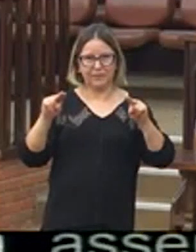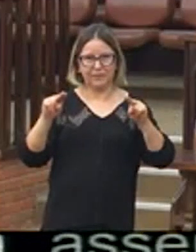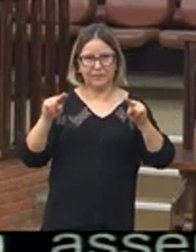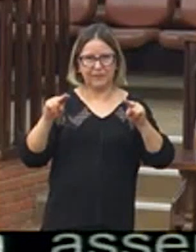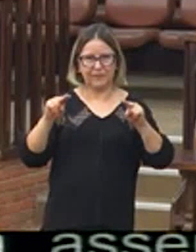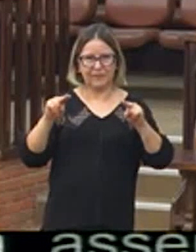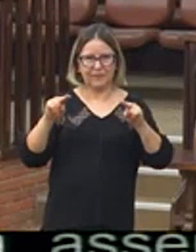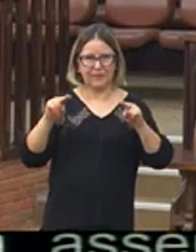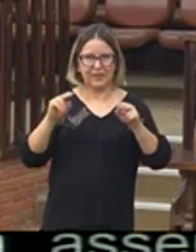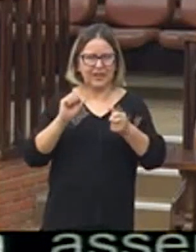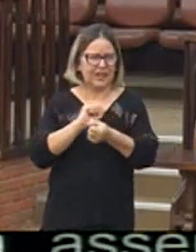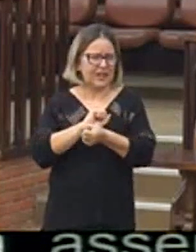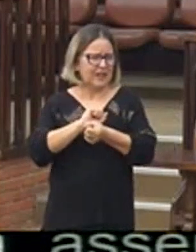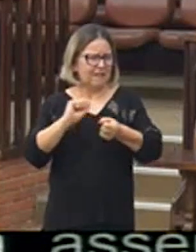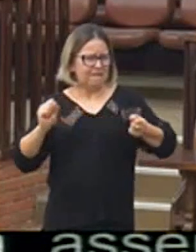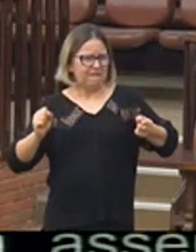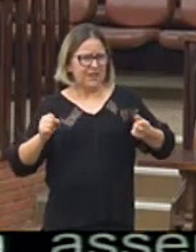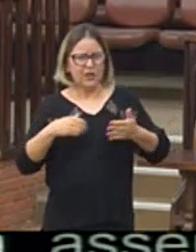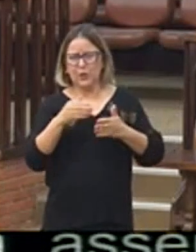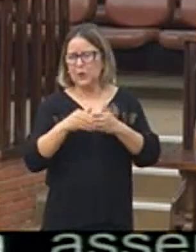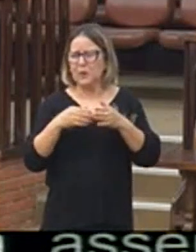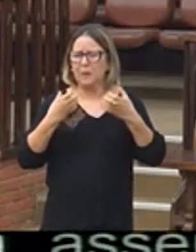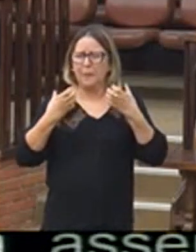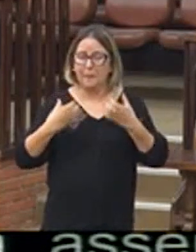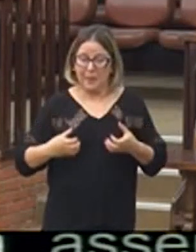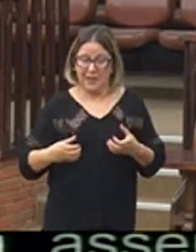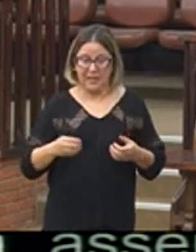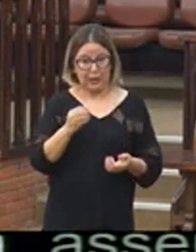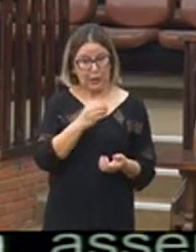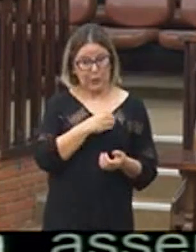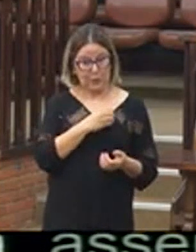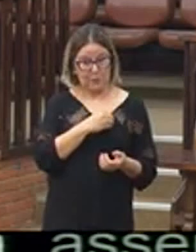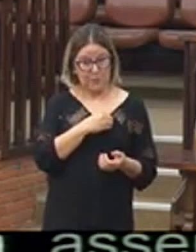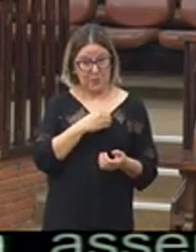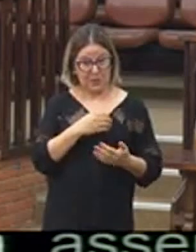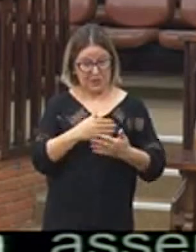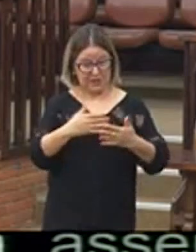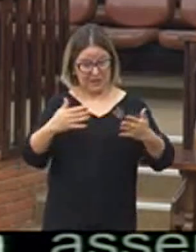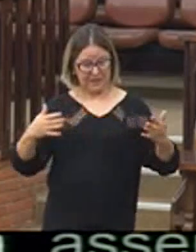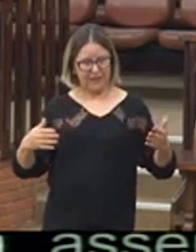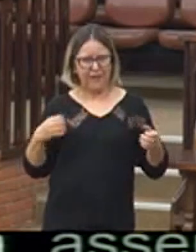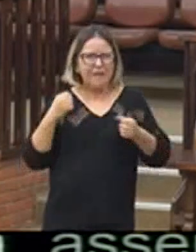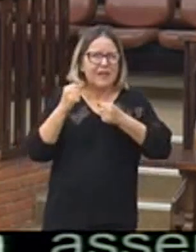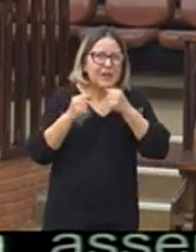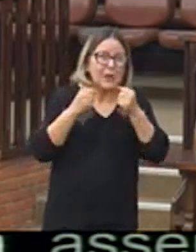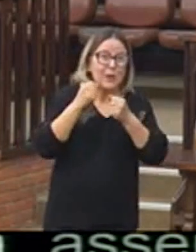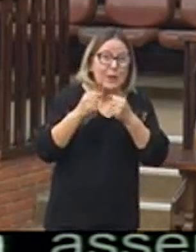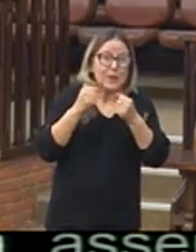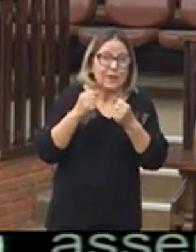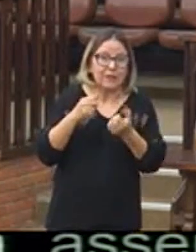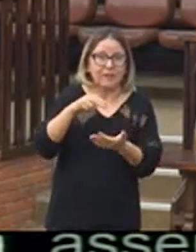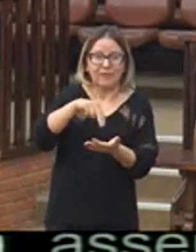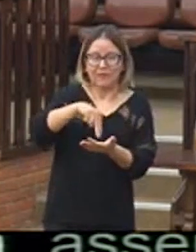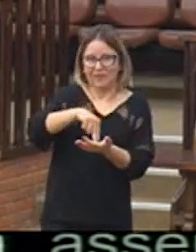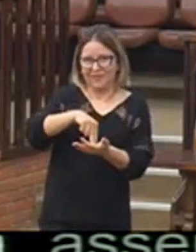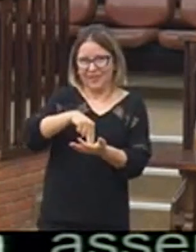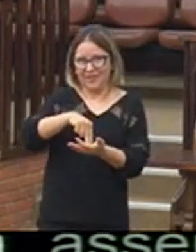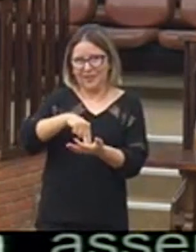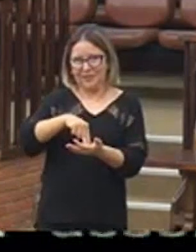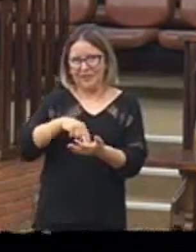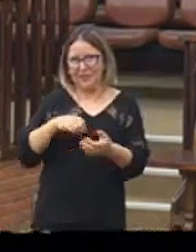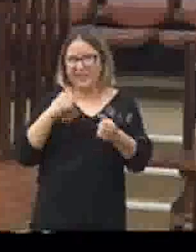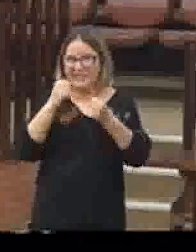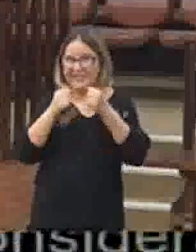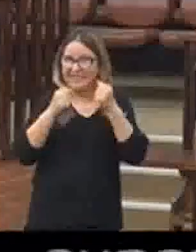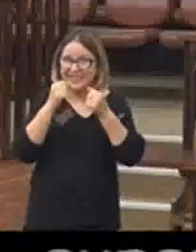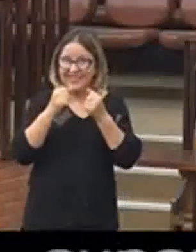desembaraçando-nos de todo o peso e do pecado que tenazmente nos assedia, corramos com perseverança a carreira